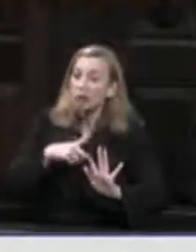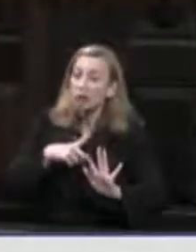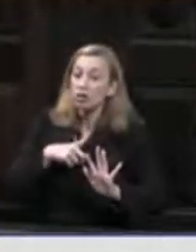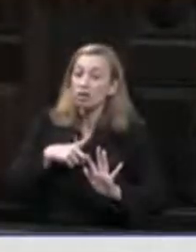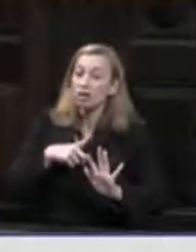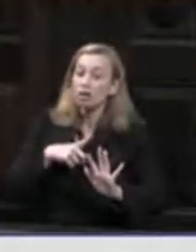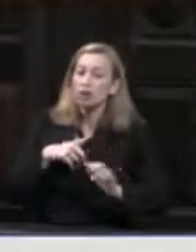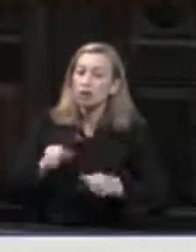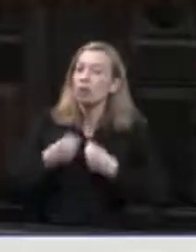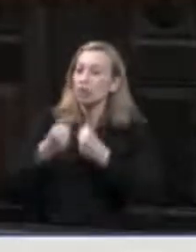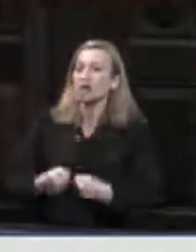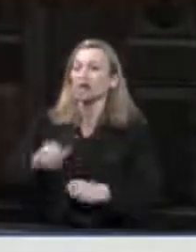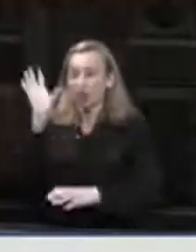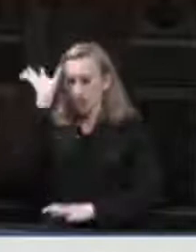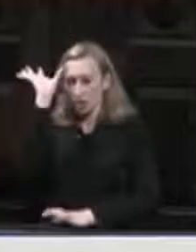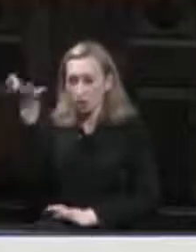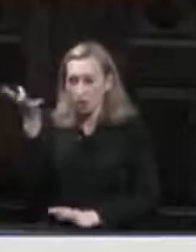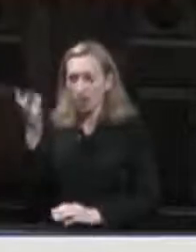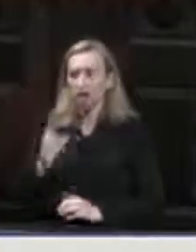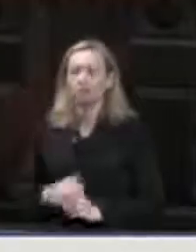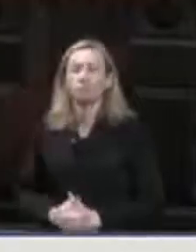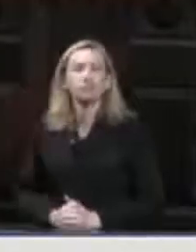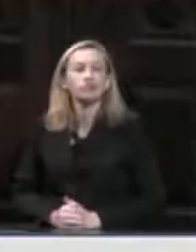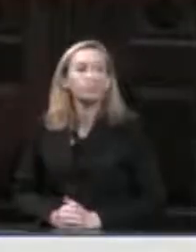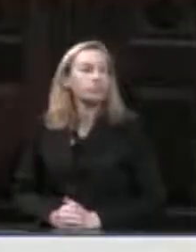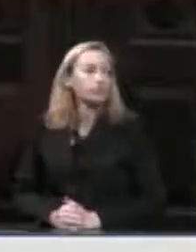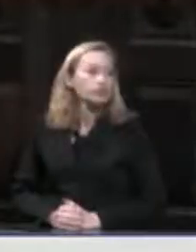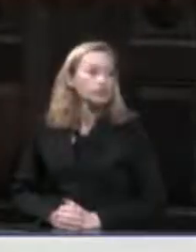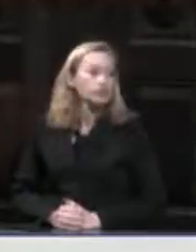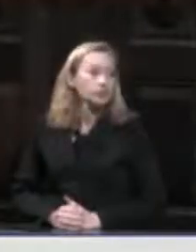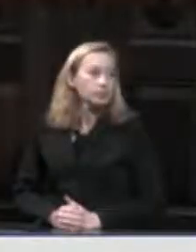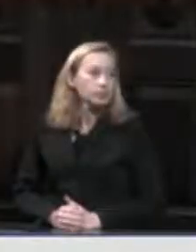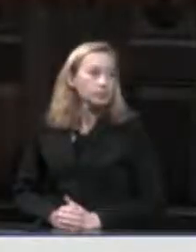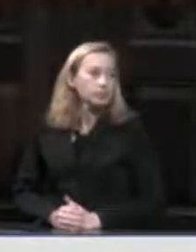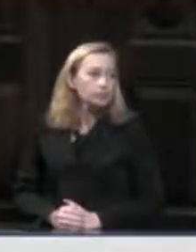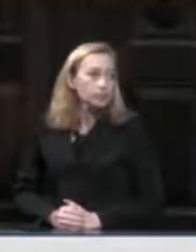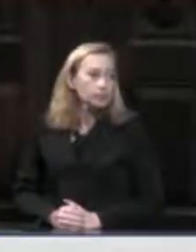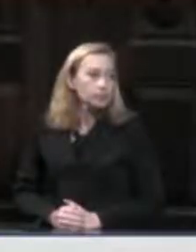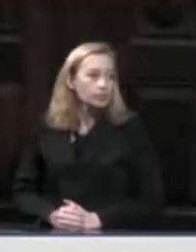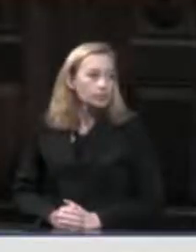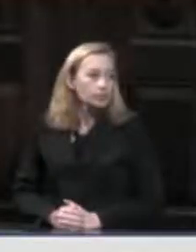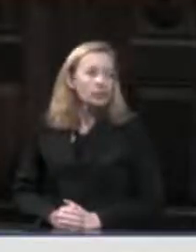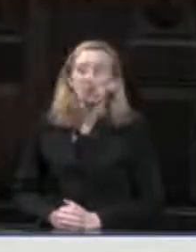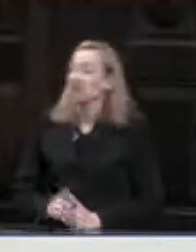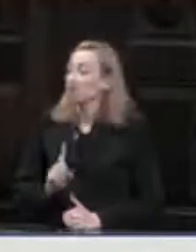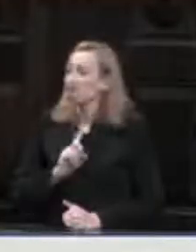problemas. Quem tem a caneta na mão. E